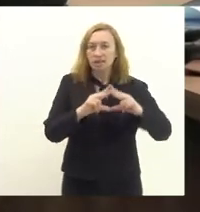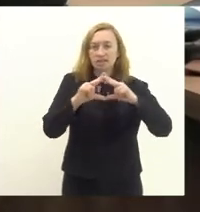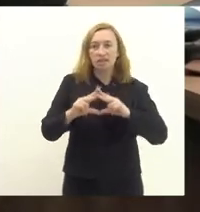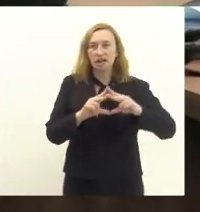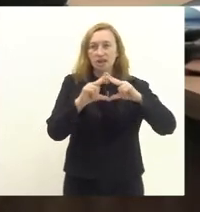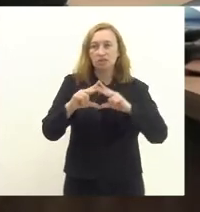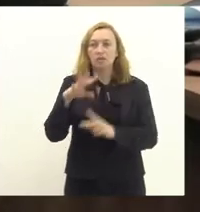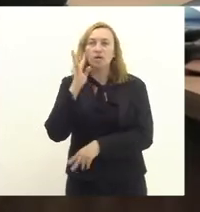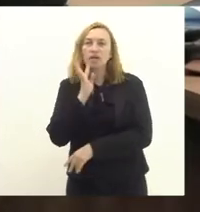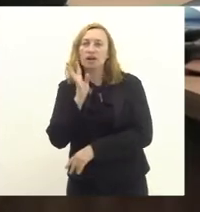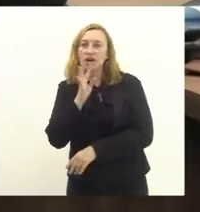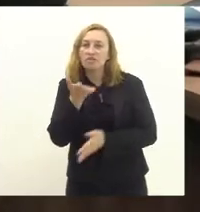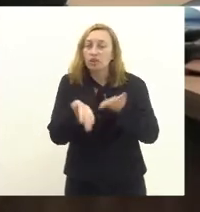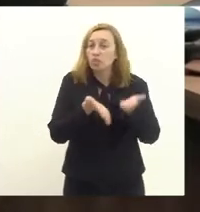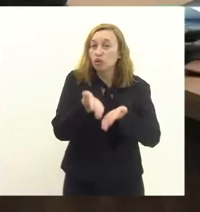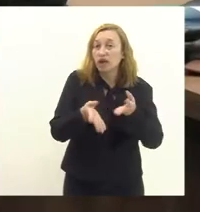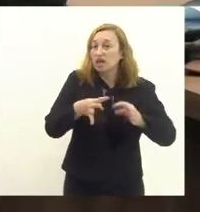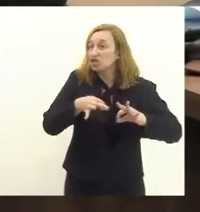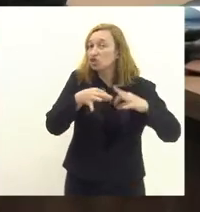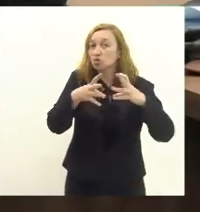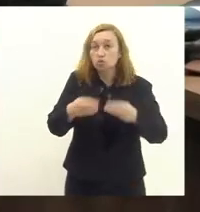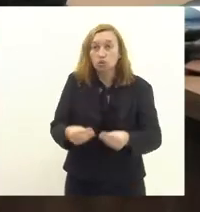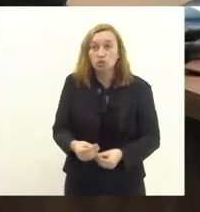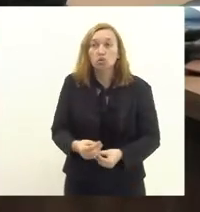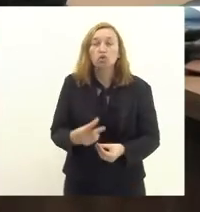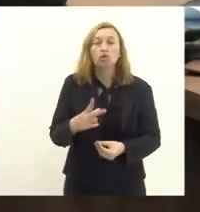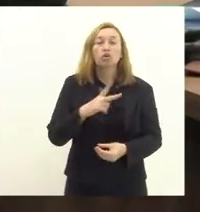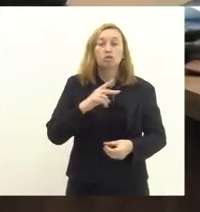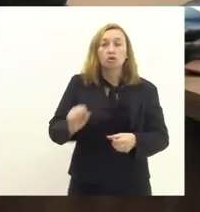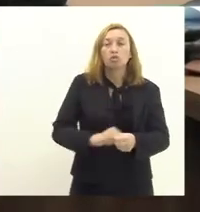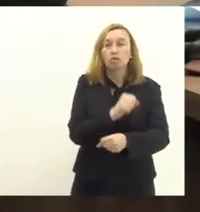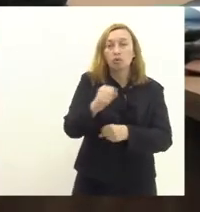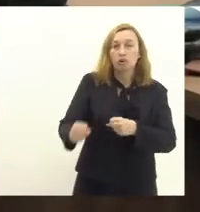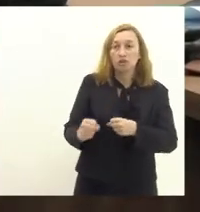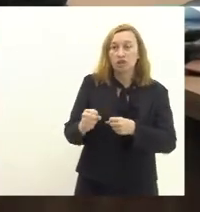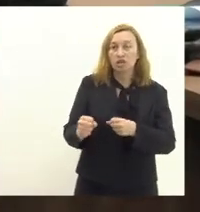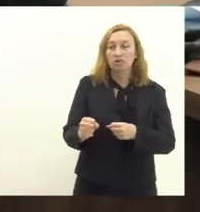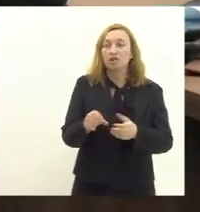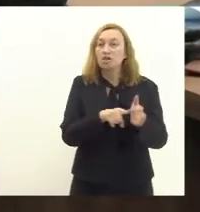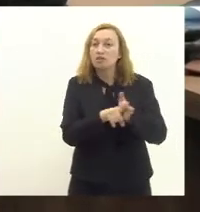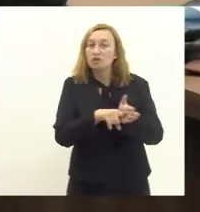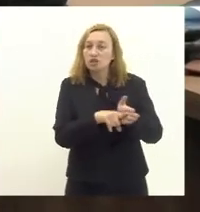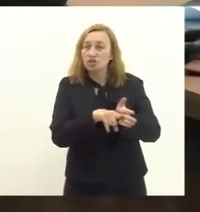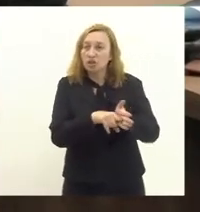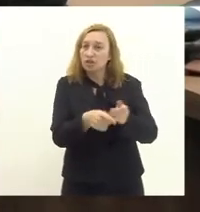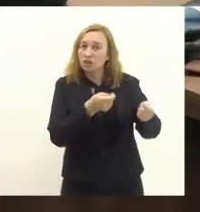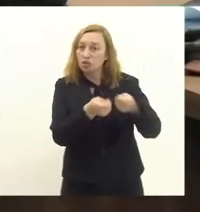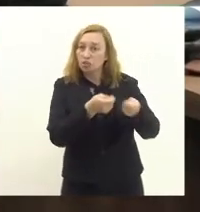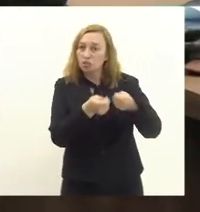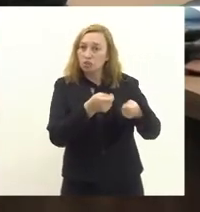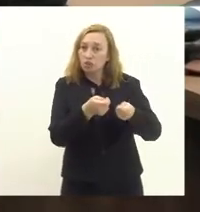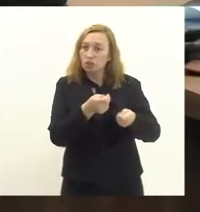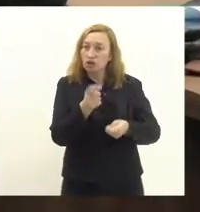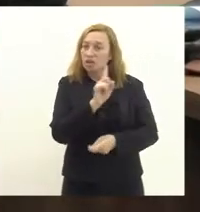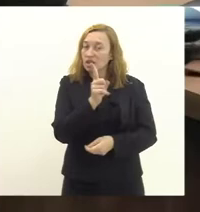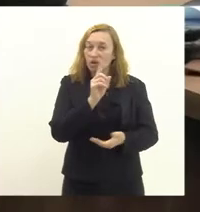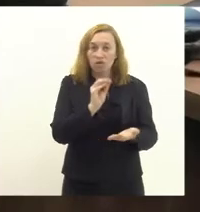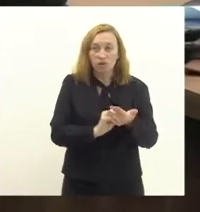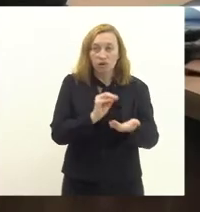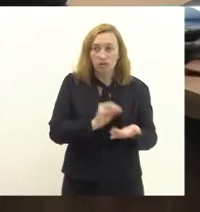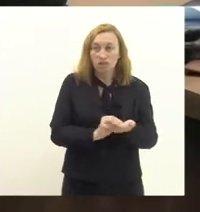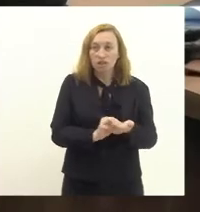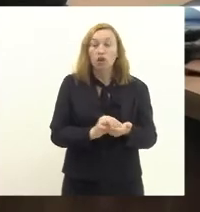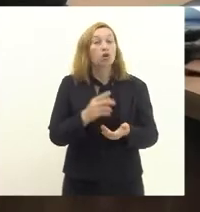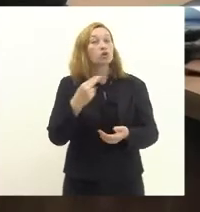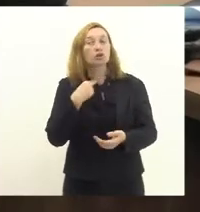cuidar da vítima, do reciclador, com o próprio poder público. Fiscalização e controle não vai faltar. O que